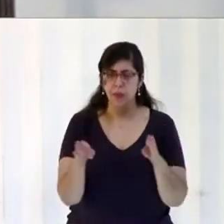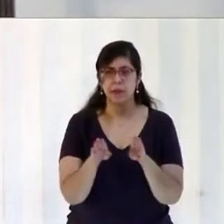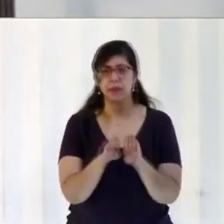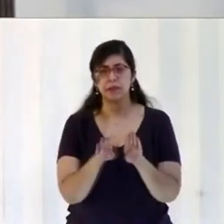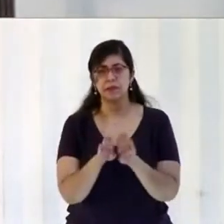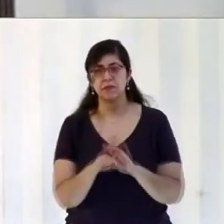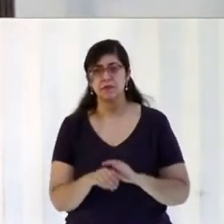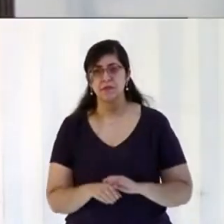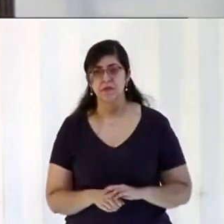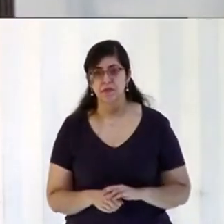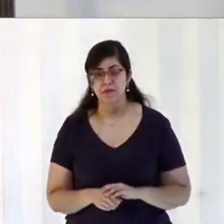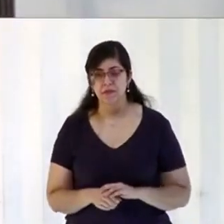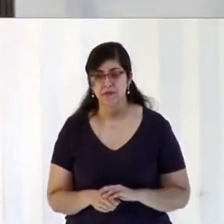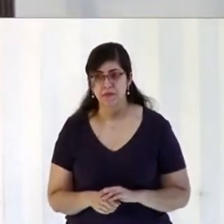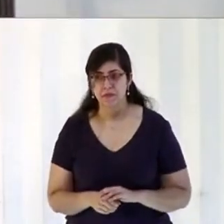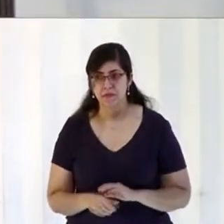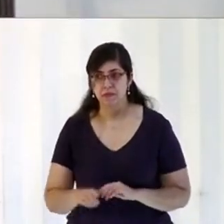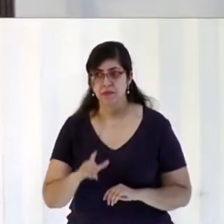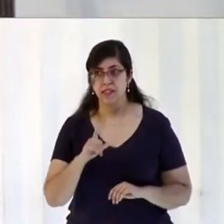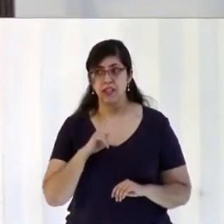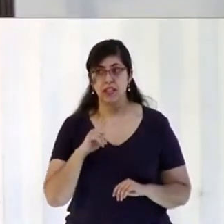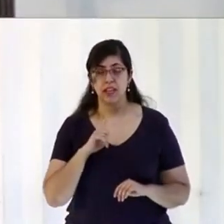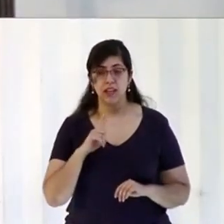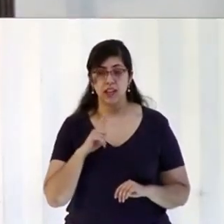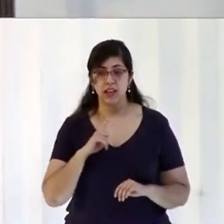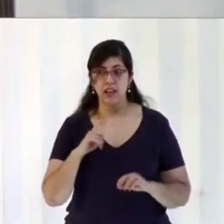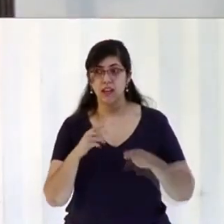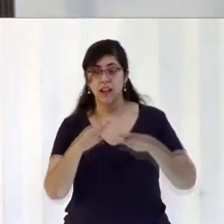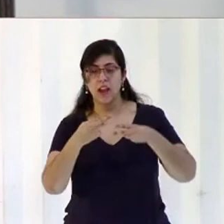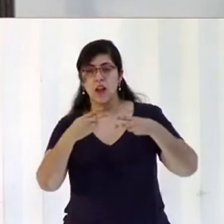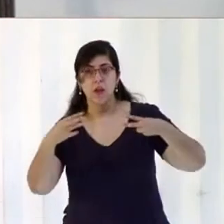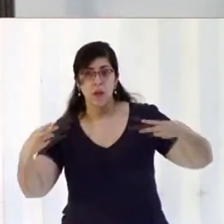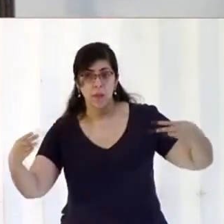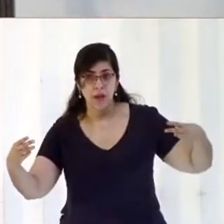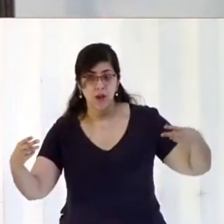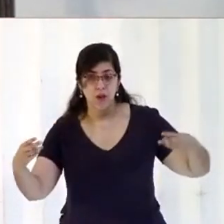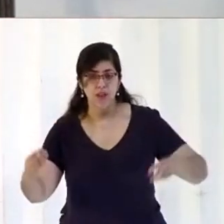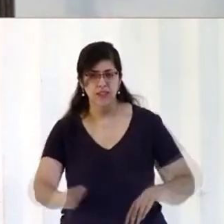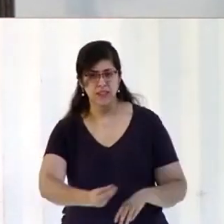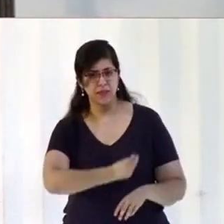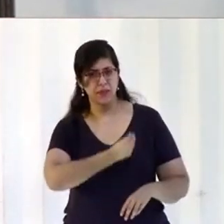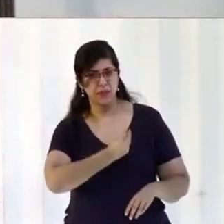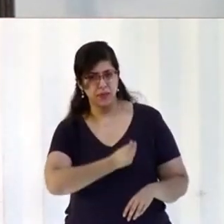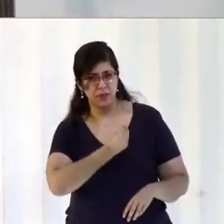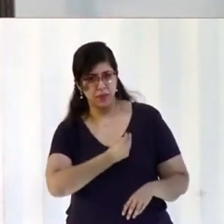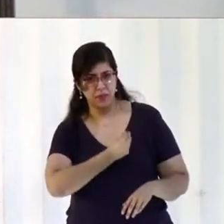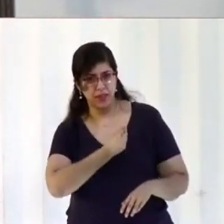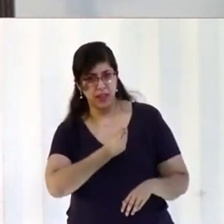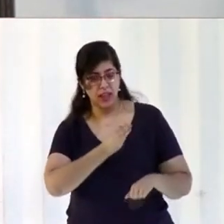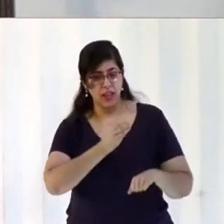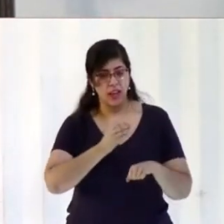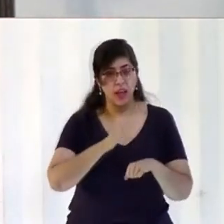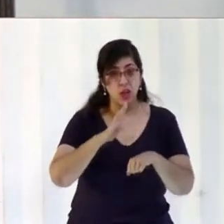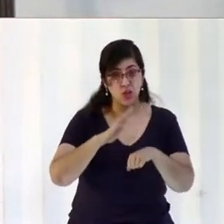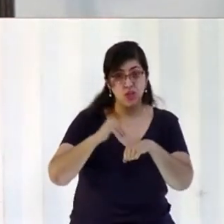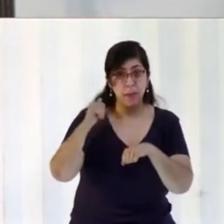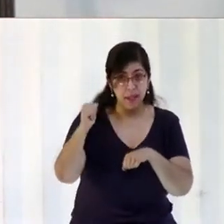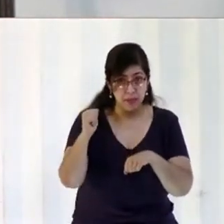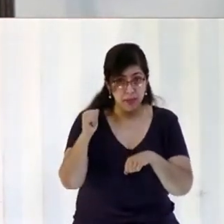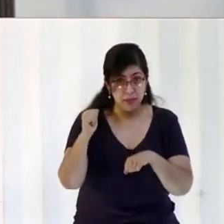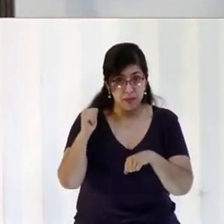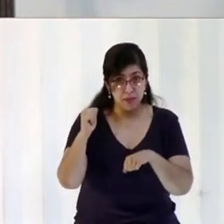uma convivência, uma coisa é o convite, a outra é conviver, e há um comissionamento. Então,